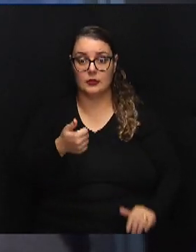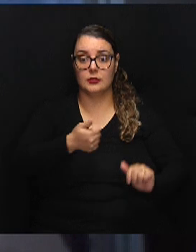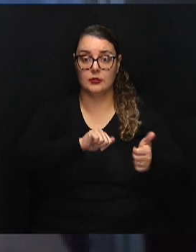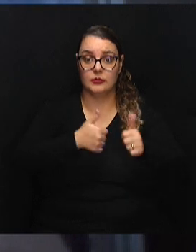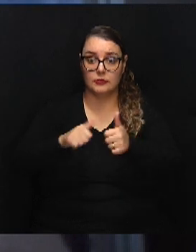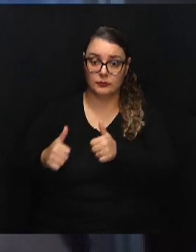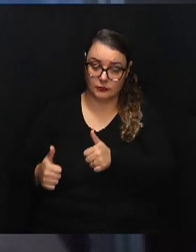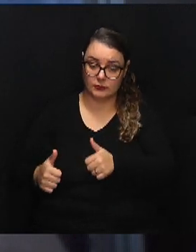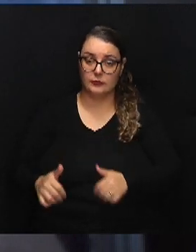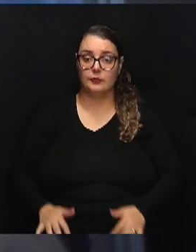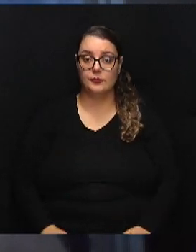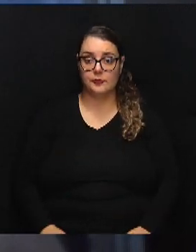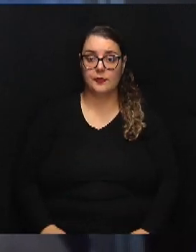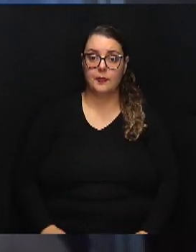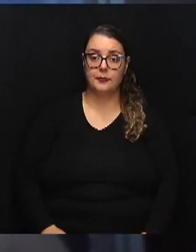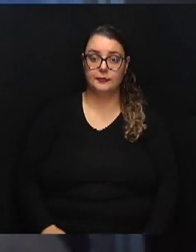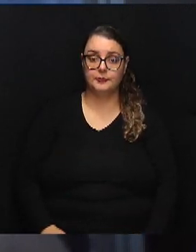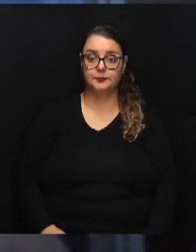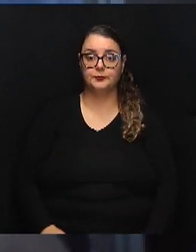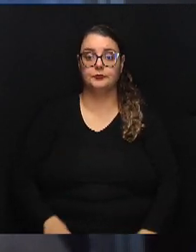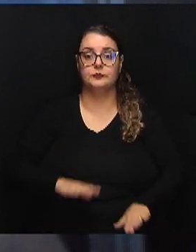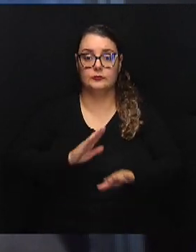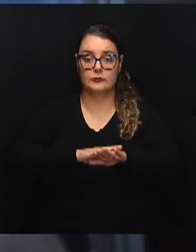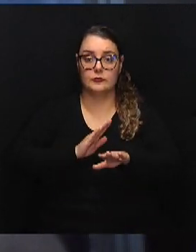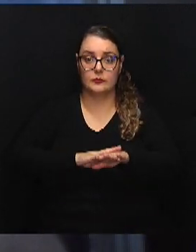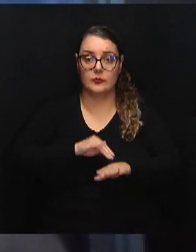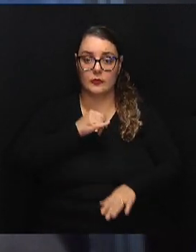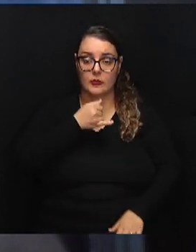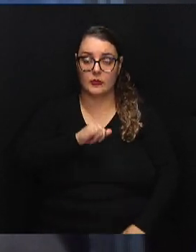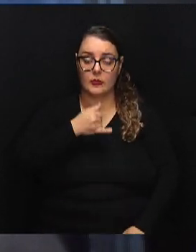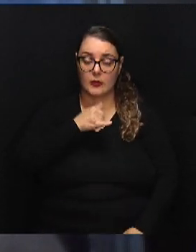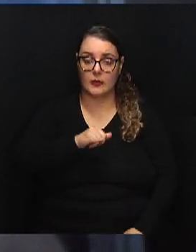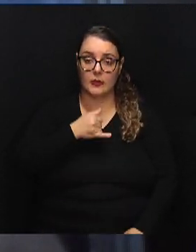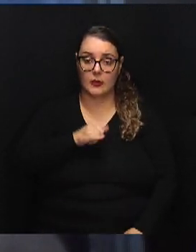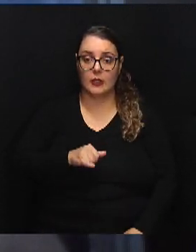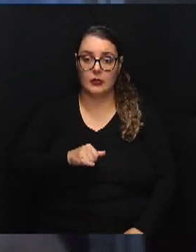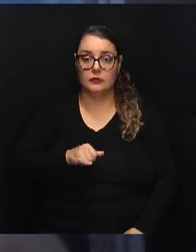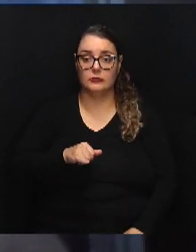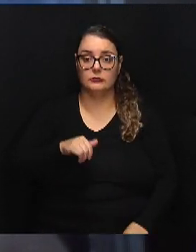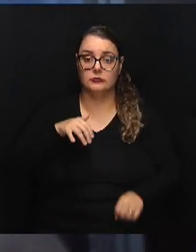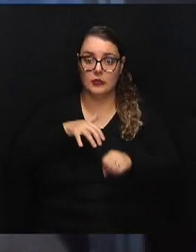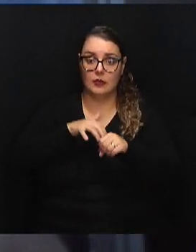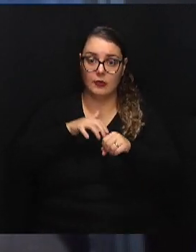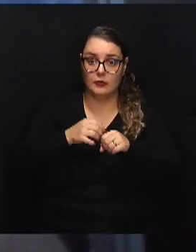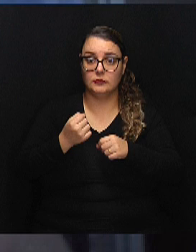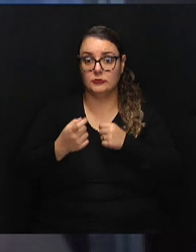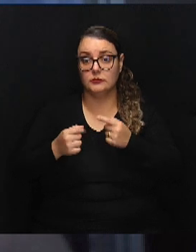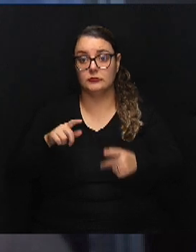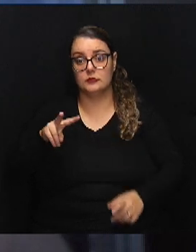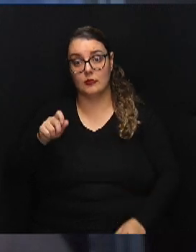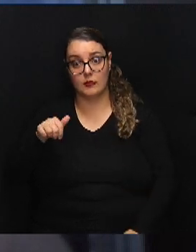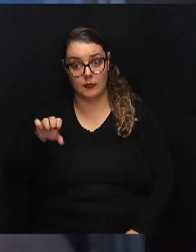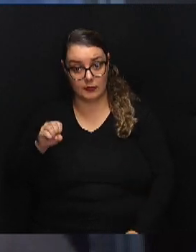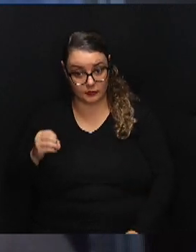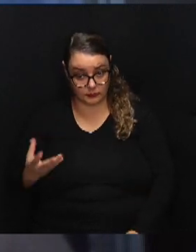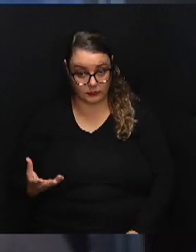avaliar através da atividade elétrica, uma possibilidade de uma obstrução total de um vaso, né?